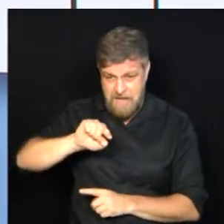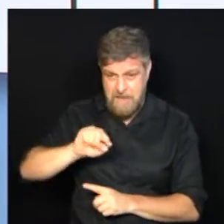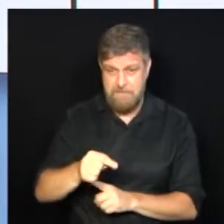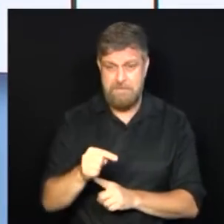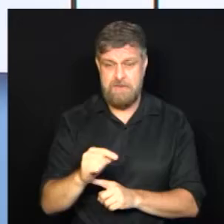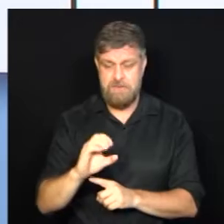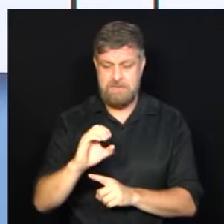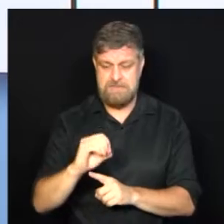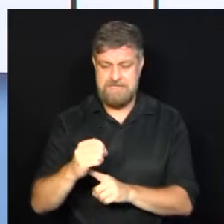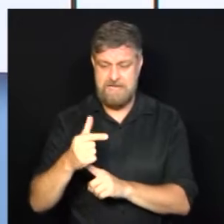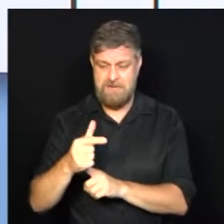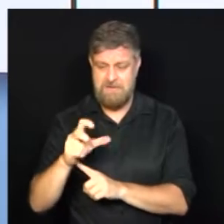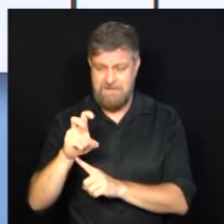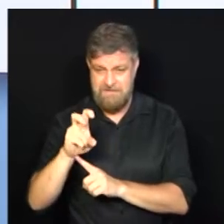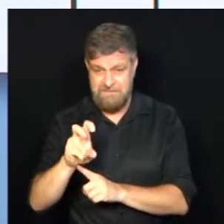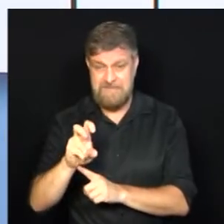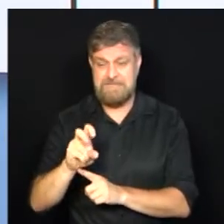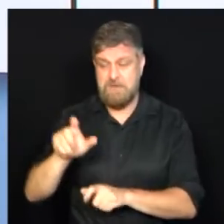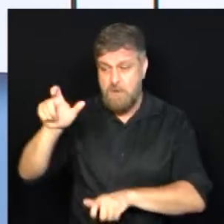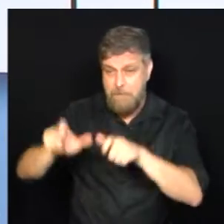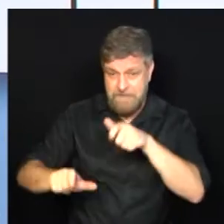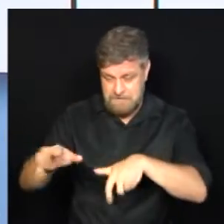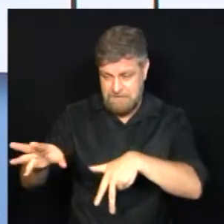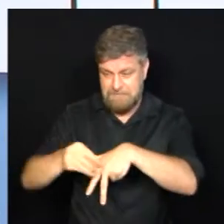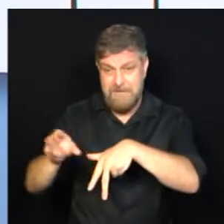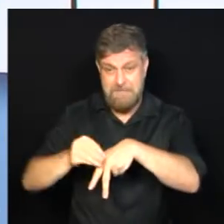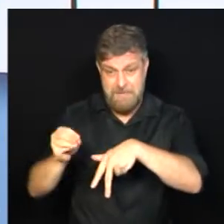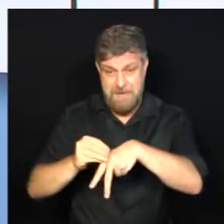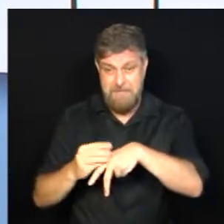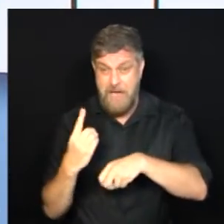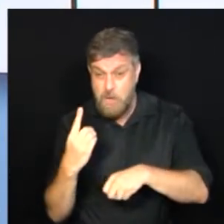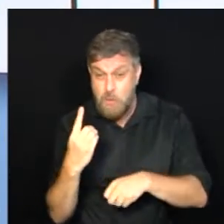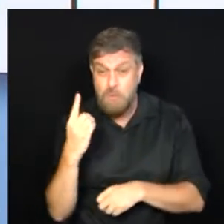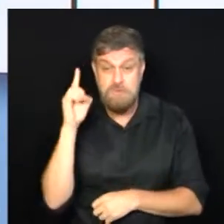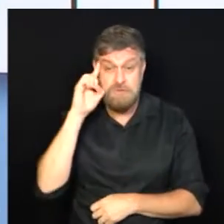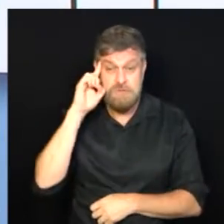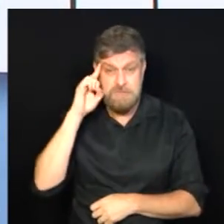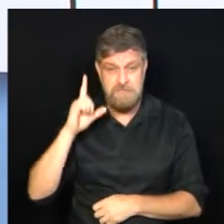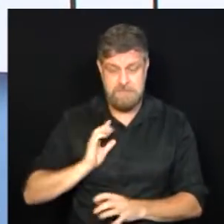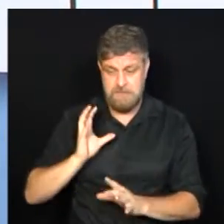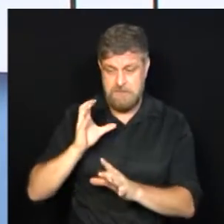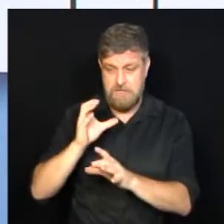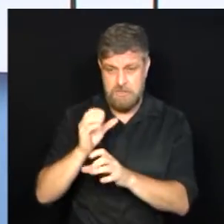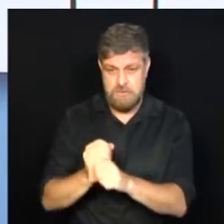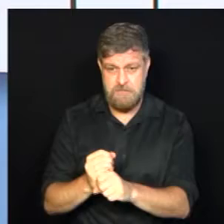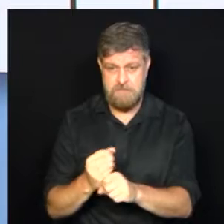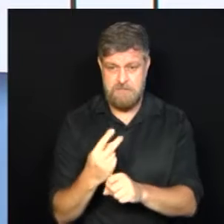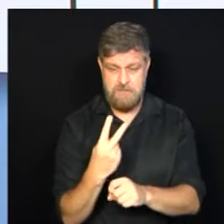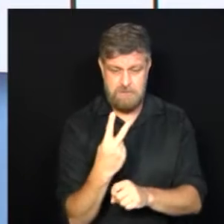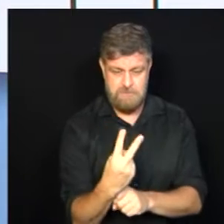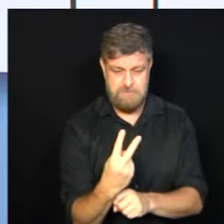64.025 novos casos em 24 horas. Nós temos no país